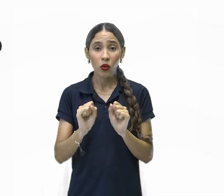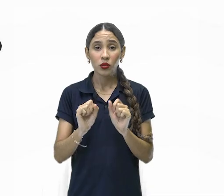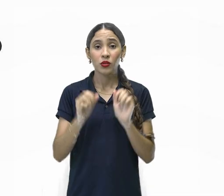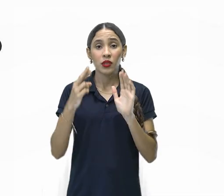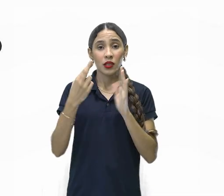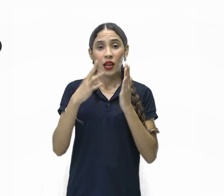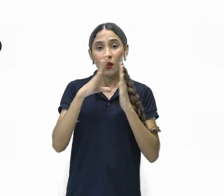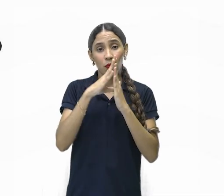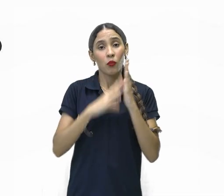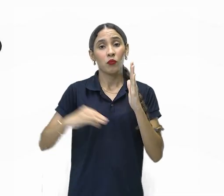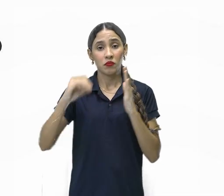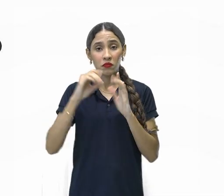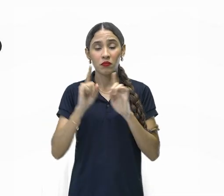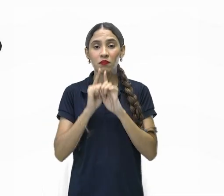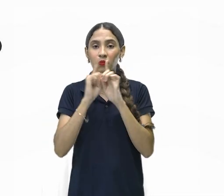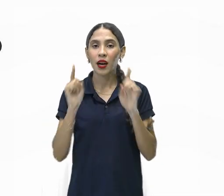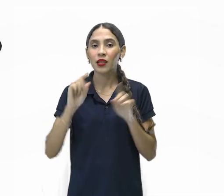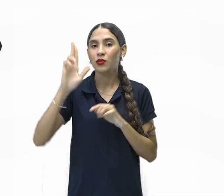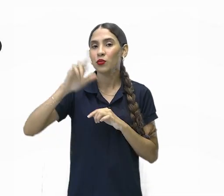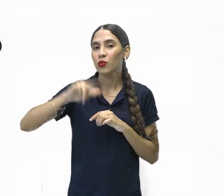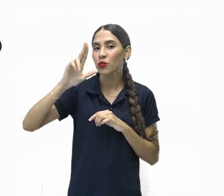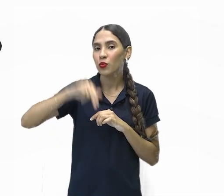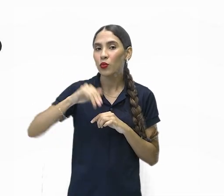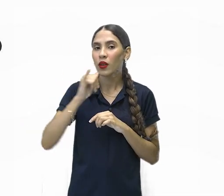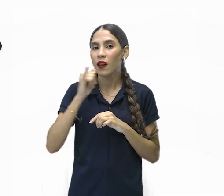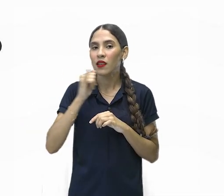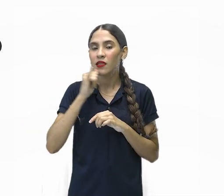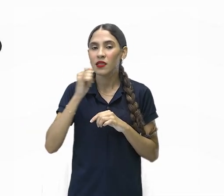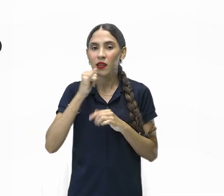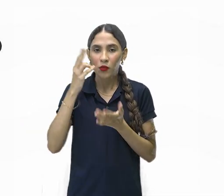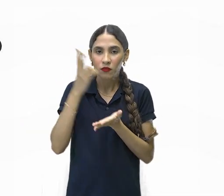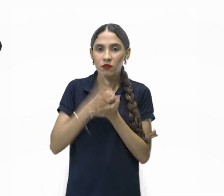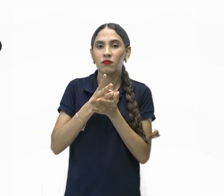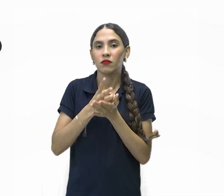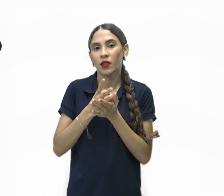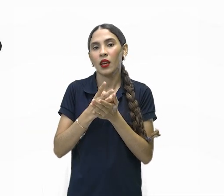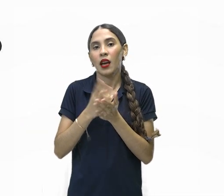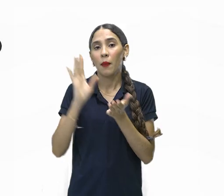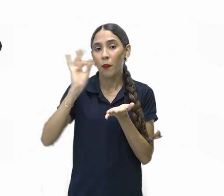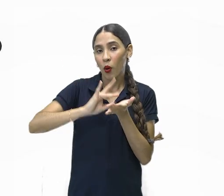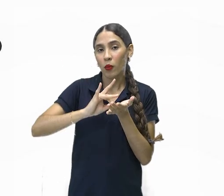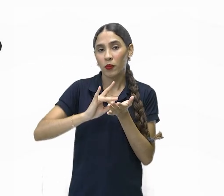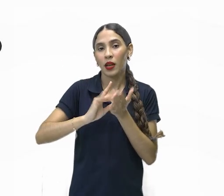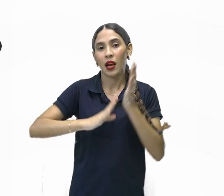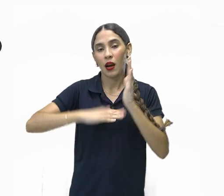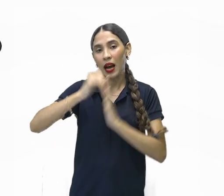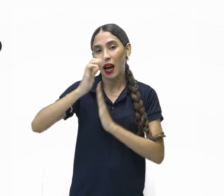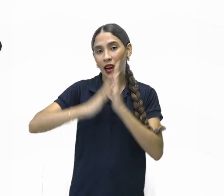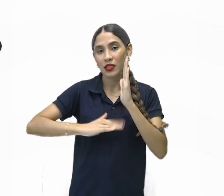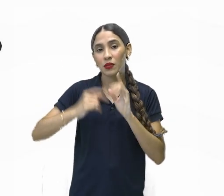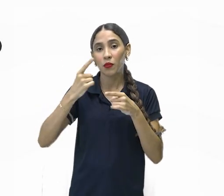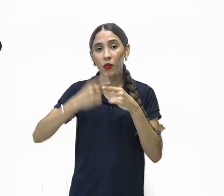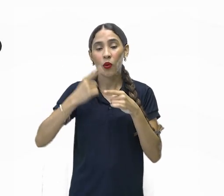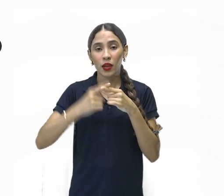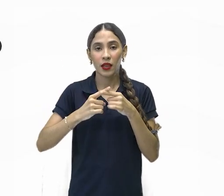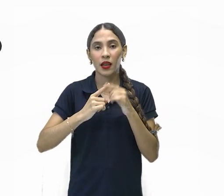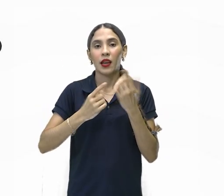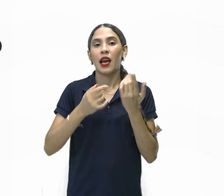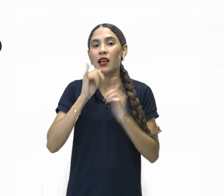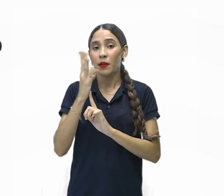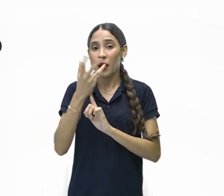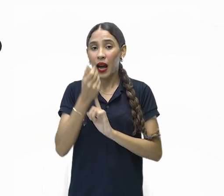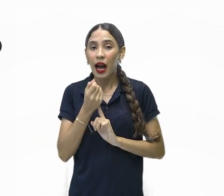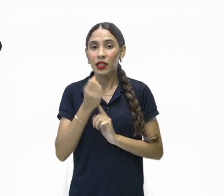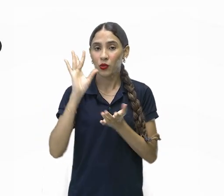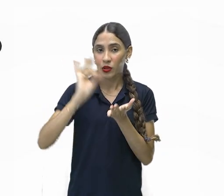uma réplica, mas nunca fidedigna à original. Por quê? A original,